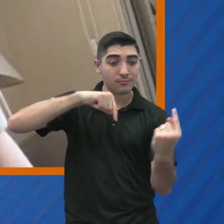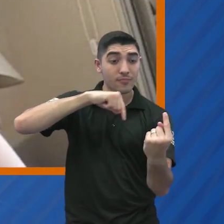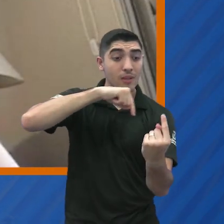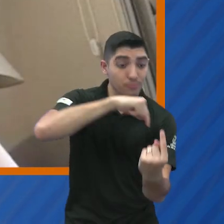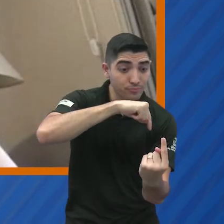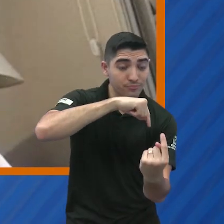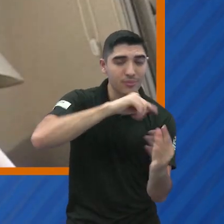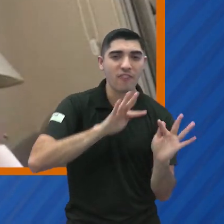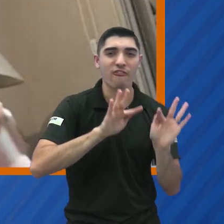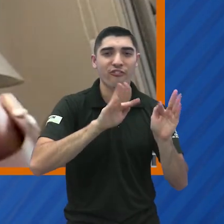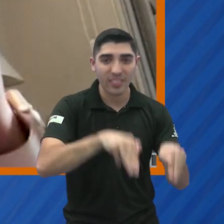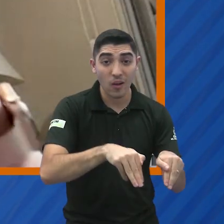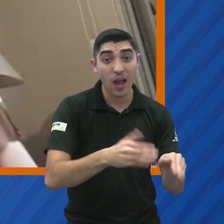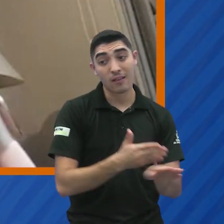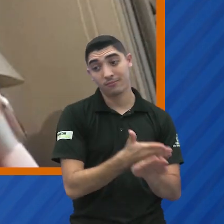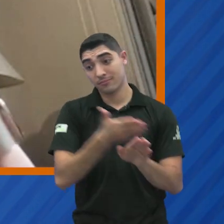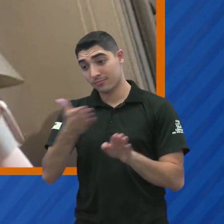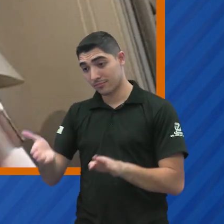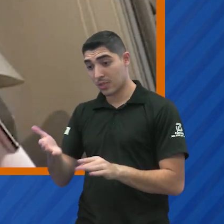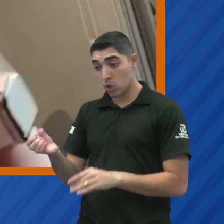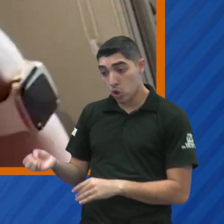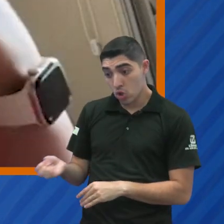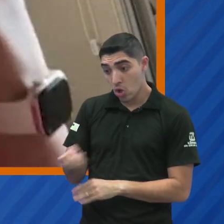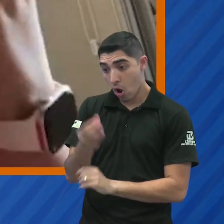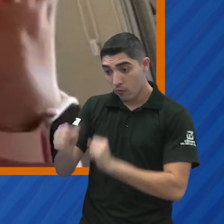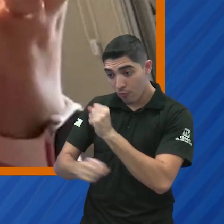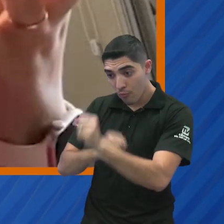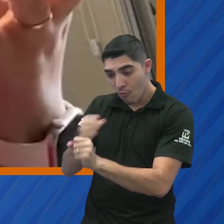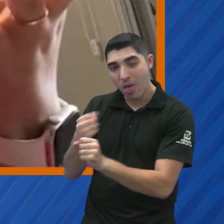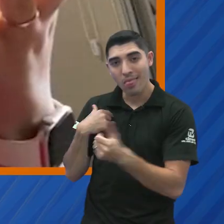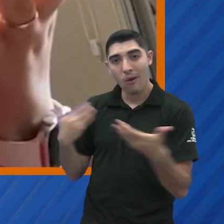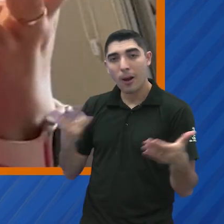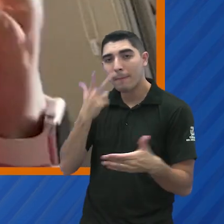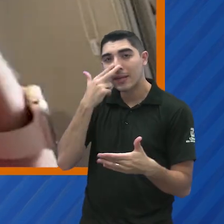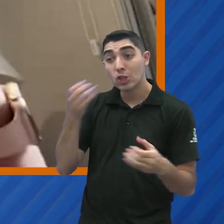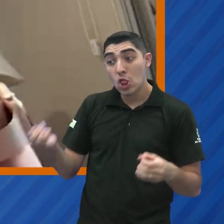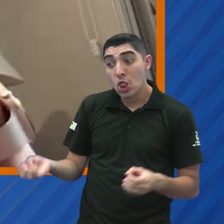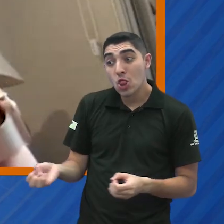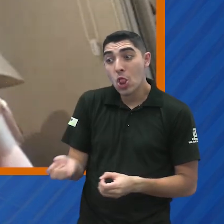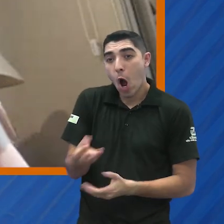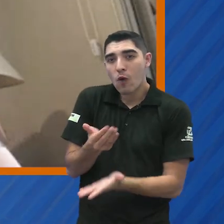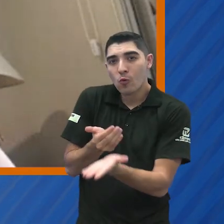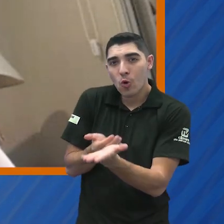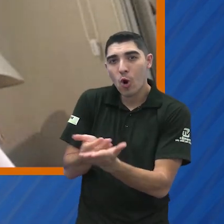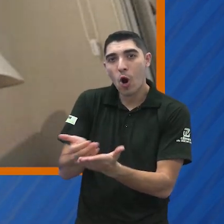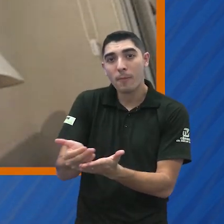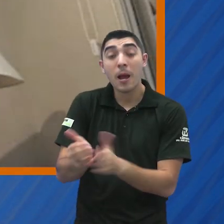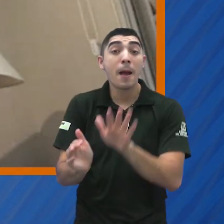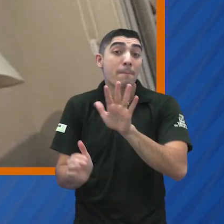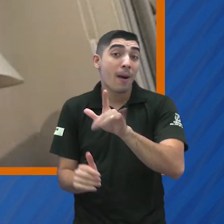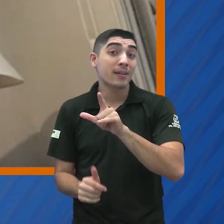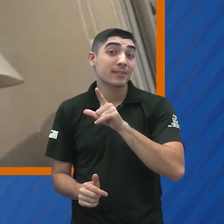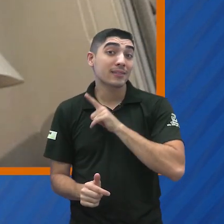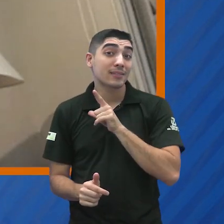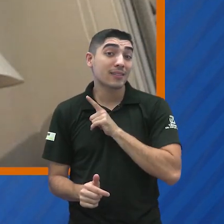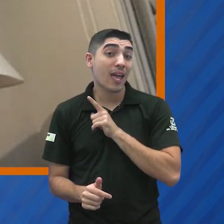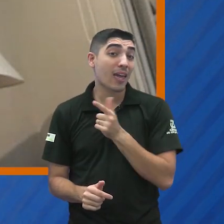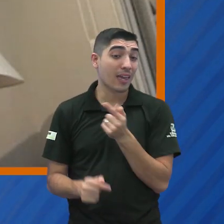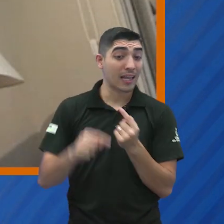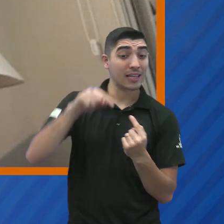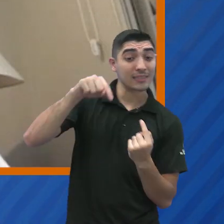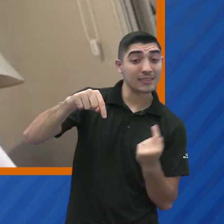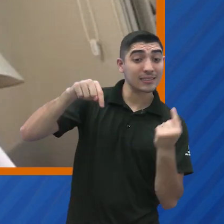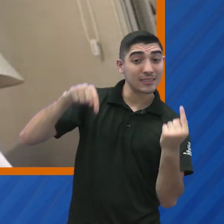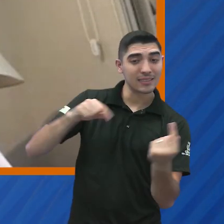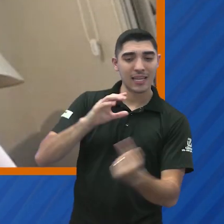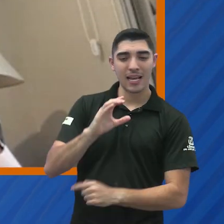ciclos, para quando começar o novo ano, eu abrir novos ciclos. Só que tem ciclos que não necessariamente a gente fecha,